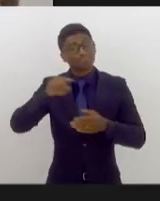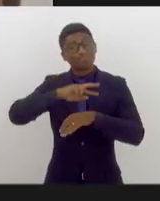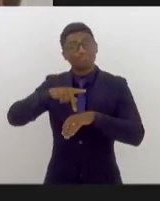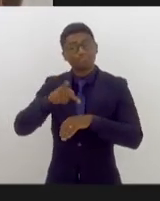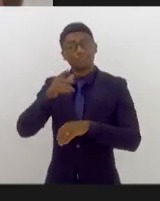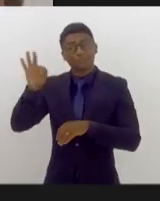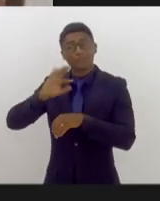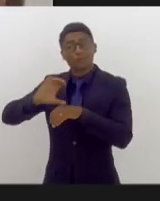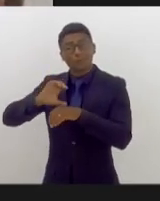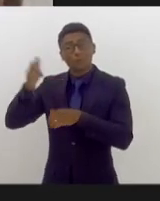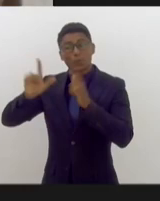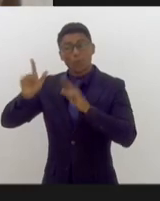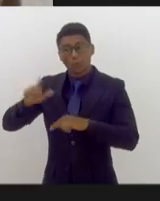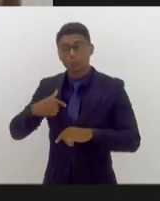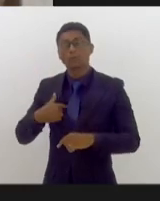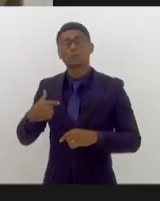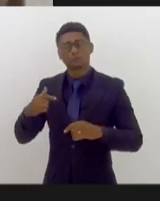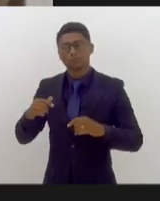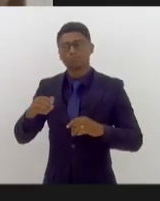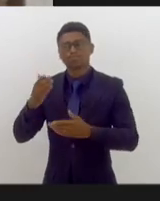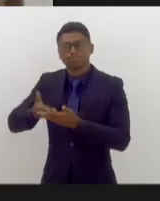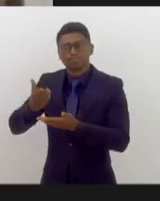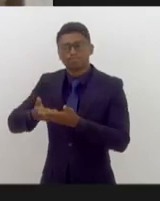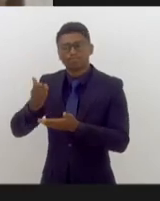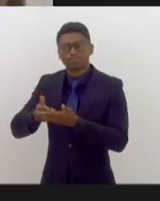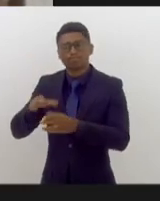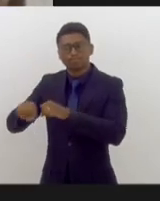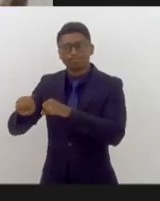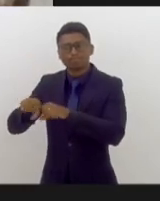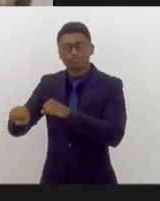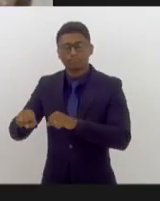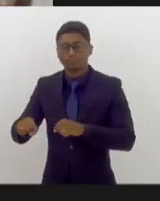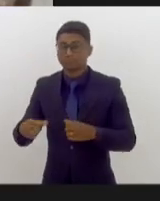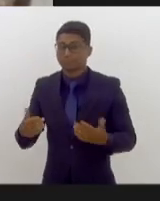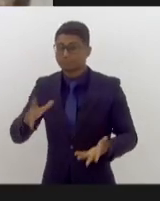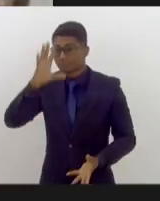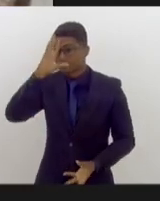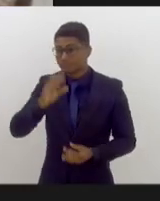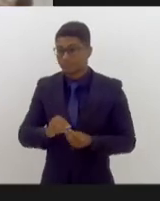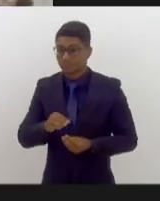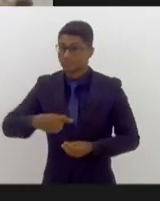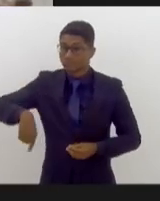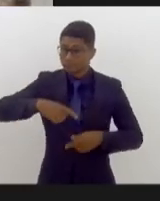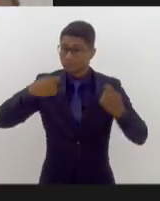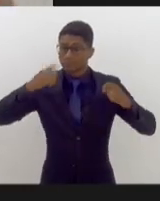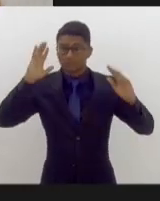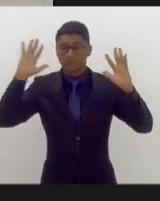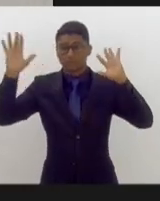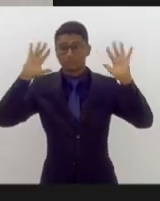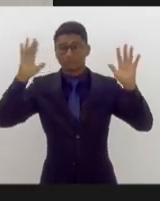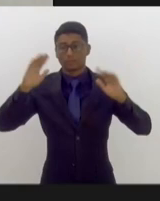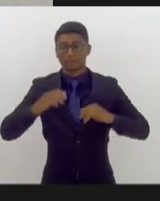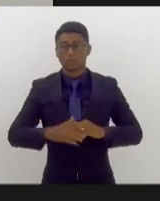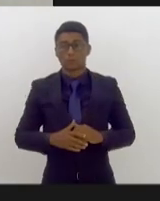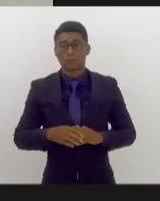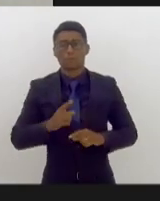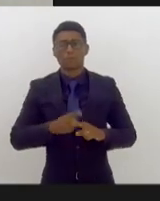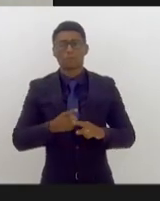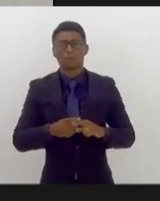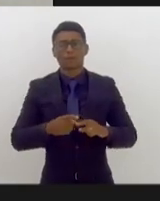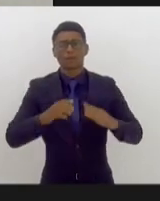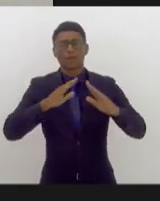precisam. Então, acho que a gente tem que pensar muito. E essa questão da alimentação escolar com esse valor de 36